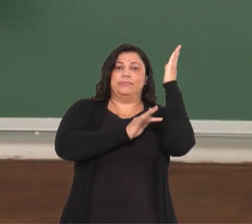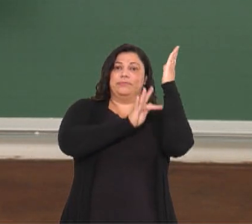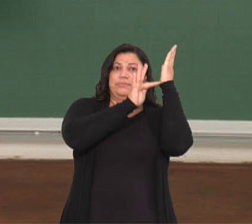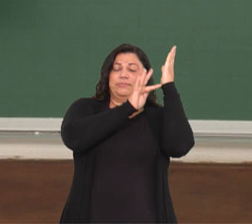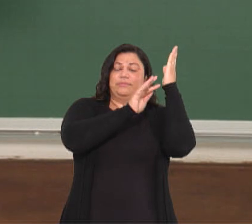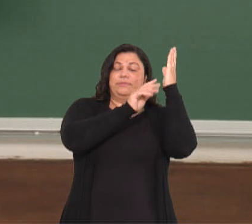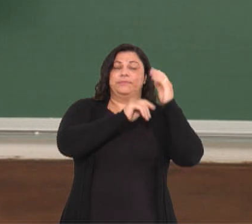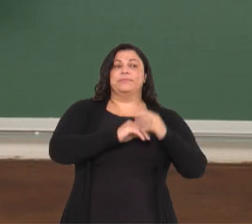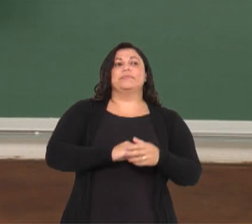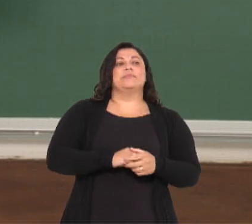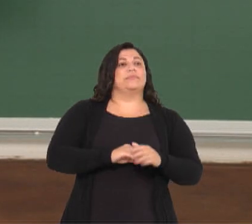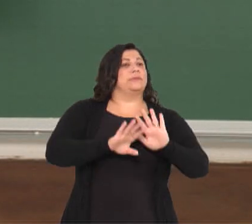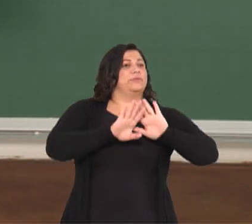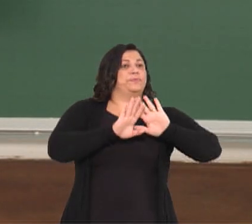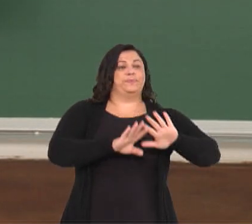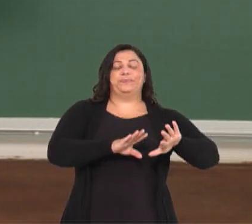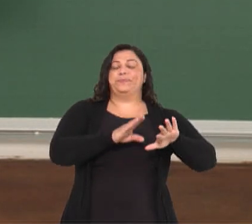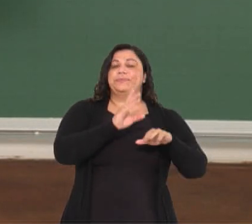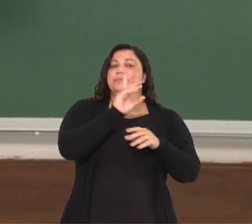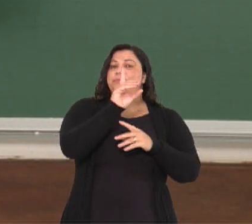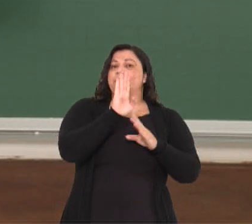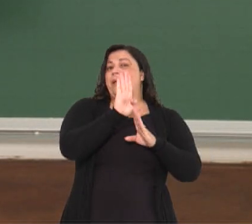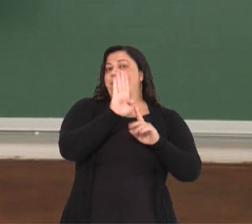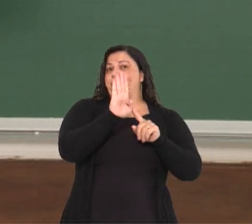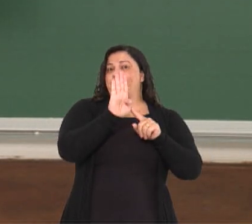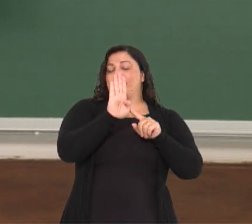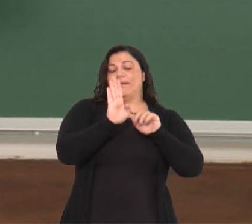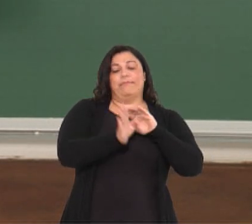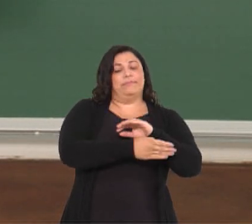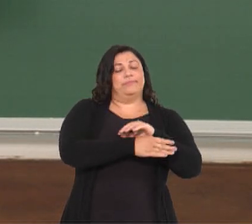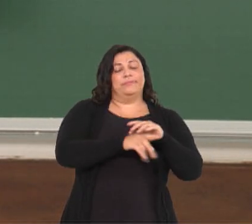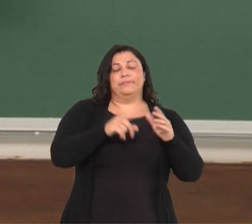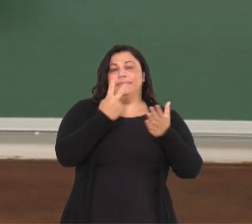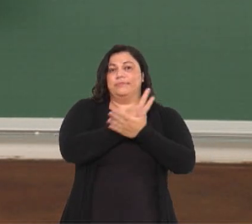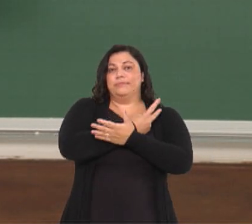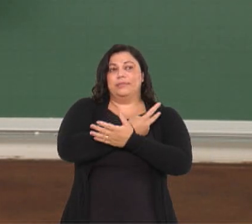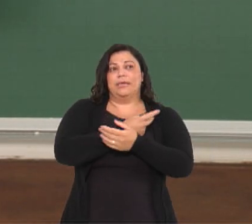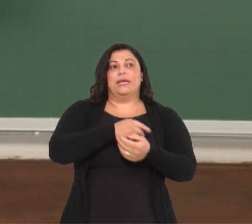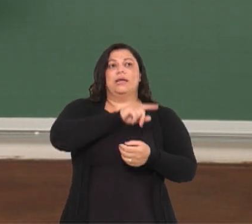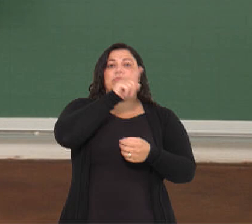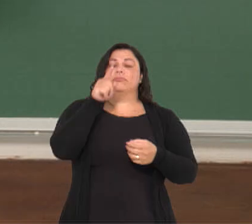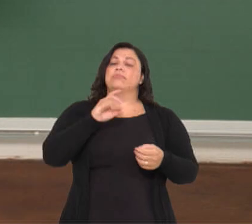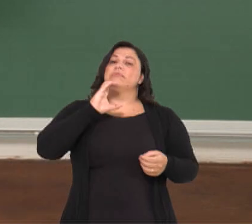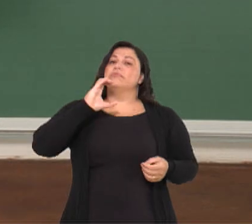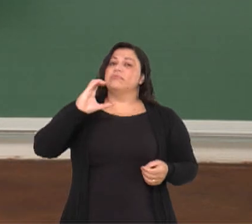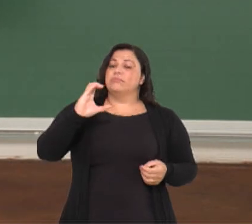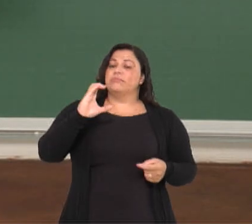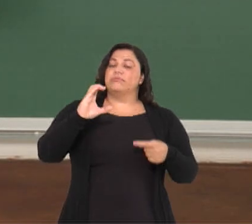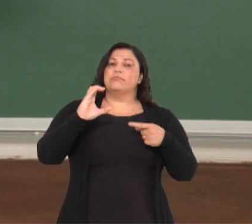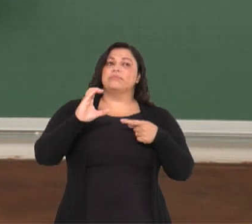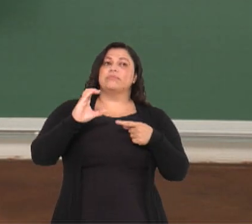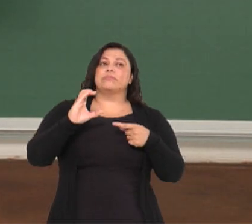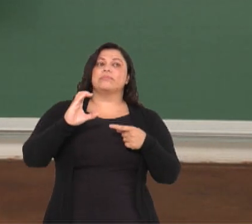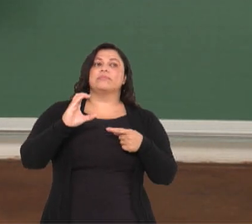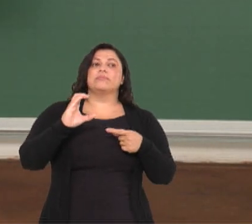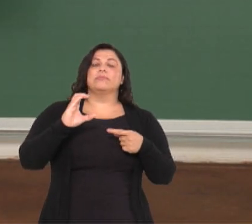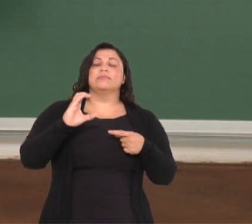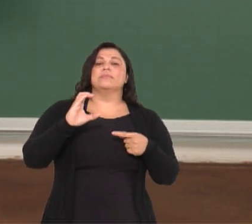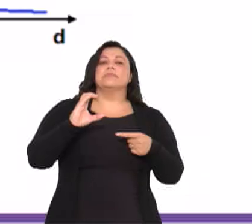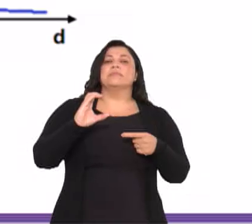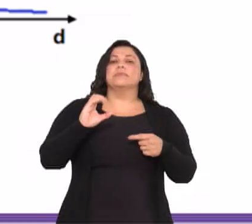isso desqualifica também a letra B. Incorreta. Vamos para a letra C. A letra